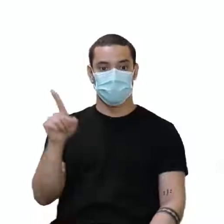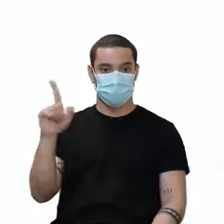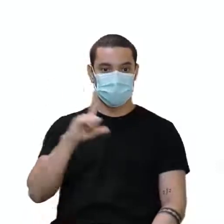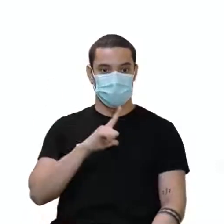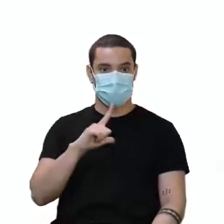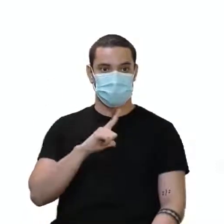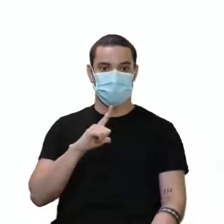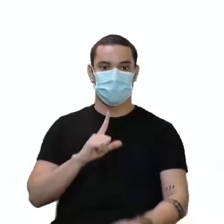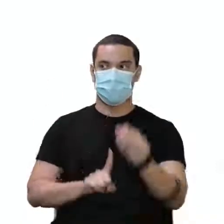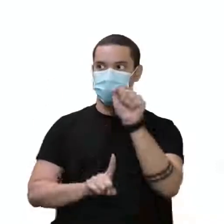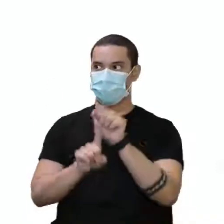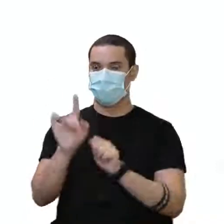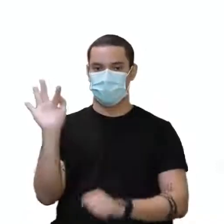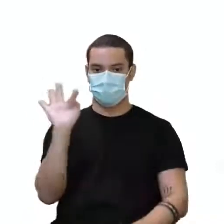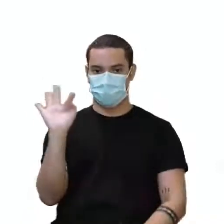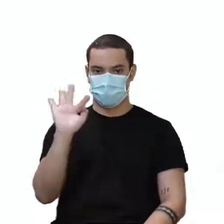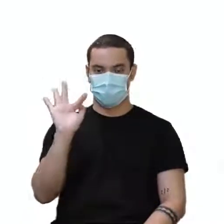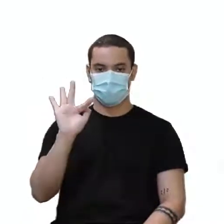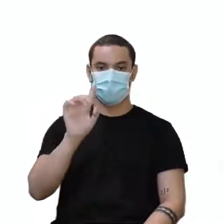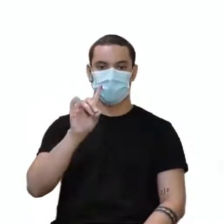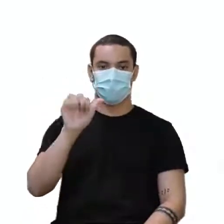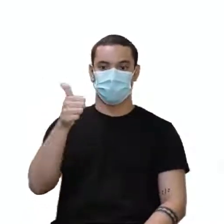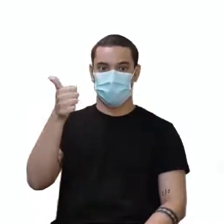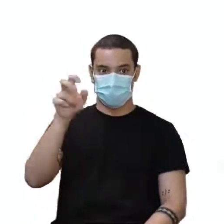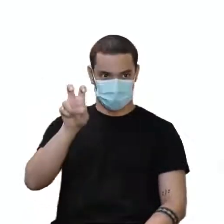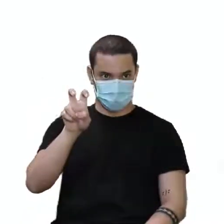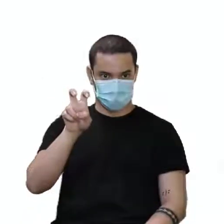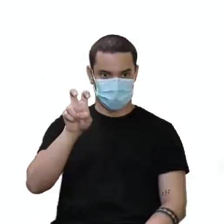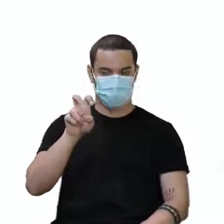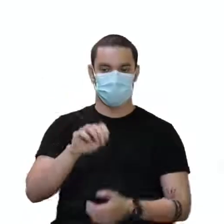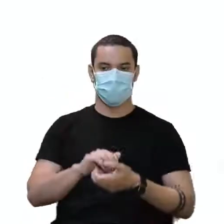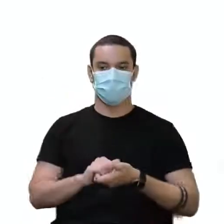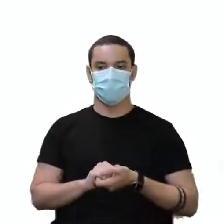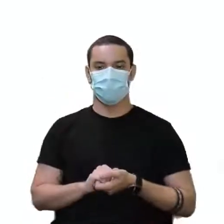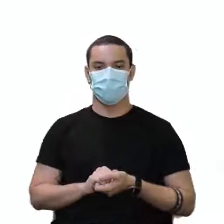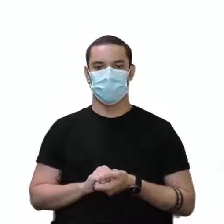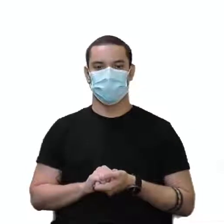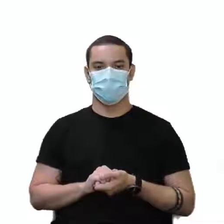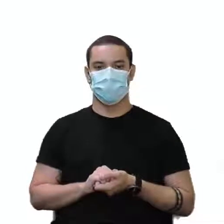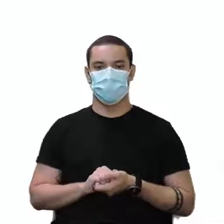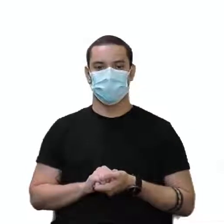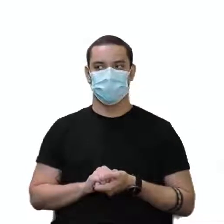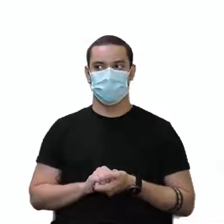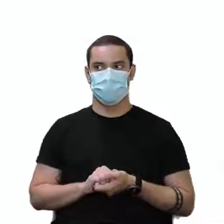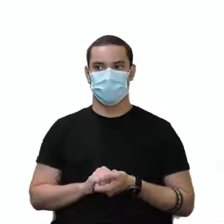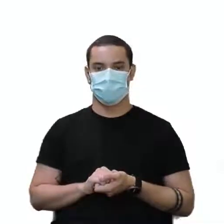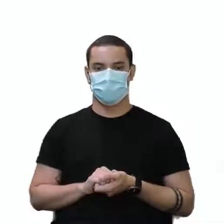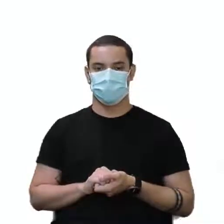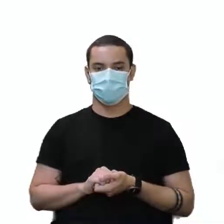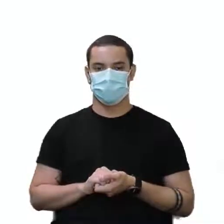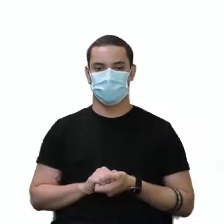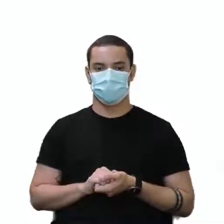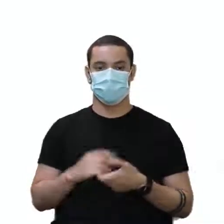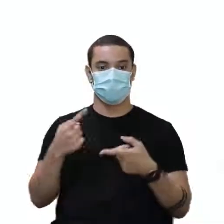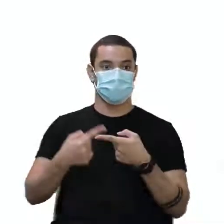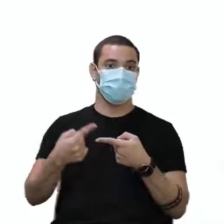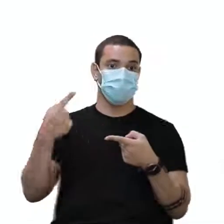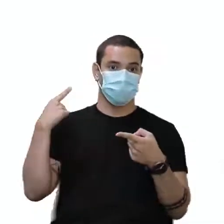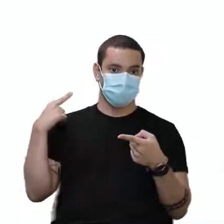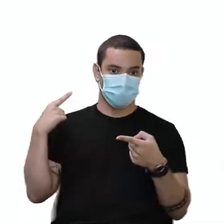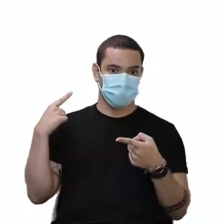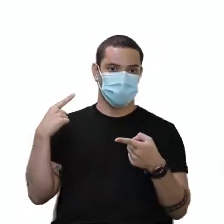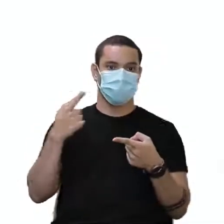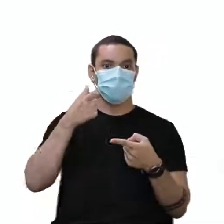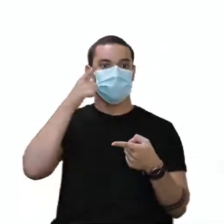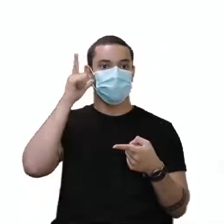né? February 15th, certo? 15 de fevereiro, last week, semana passada, e